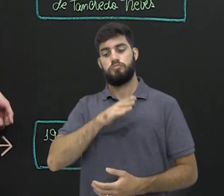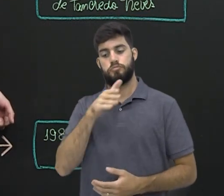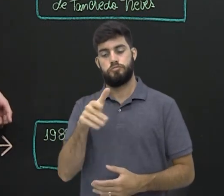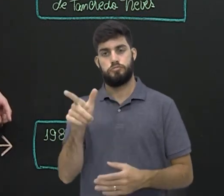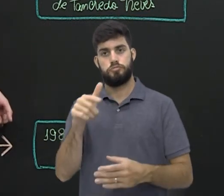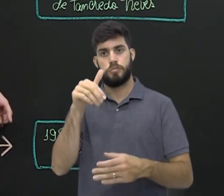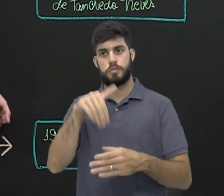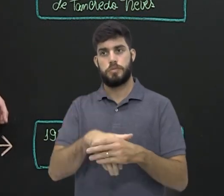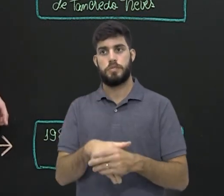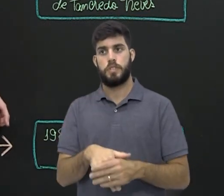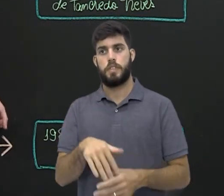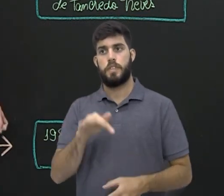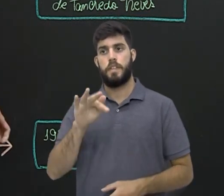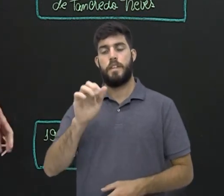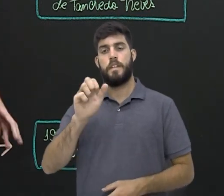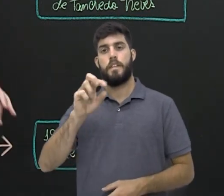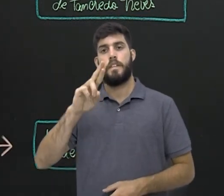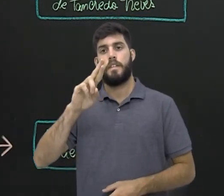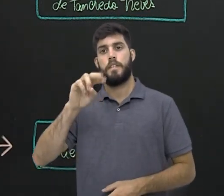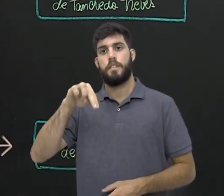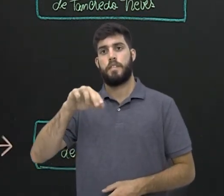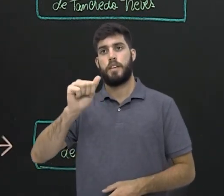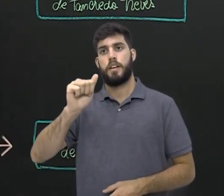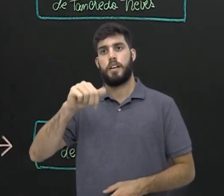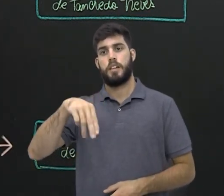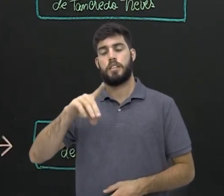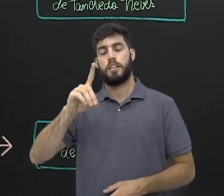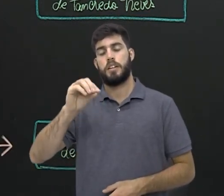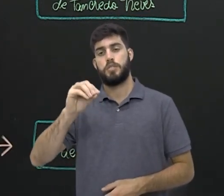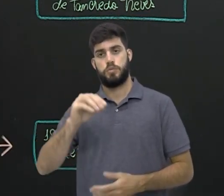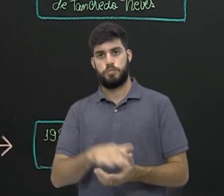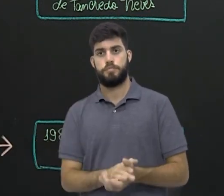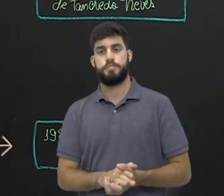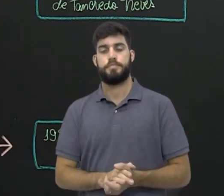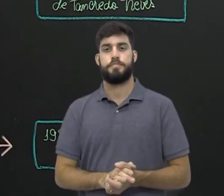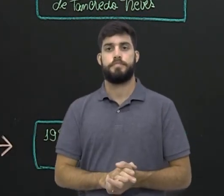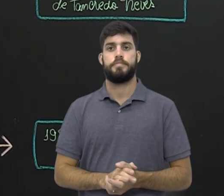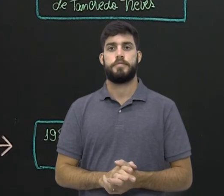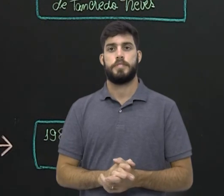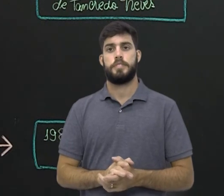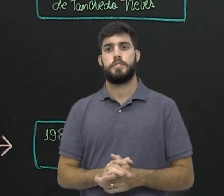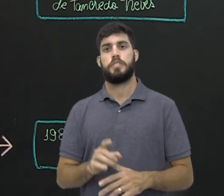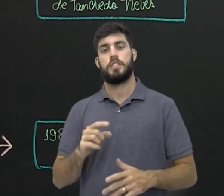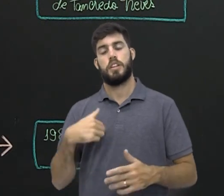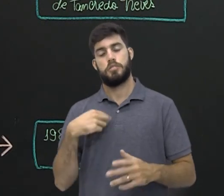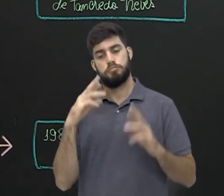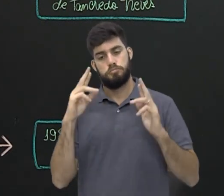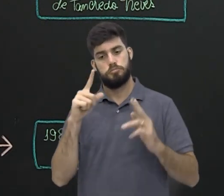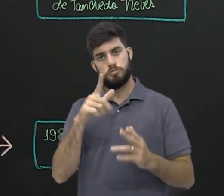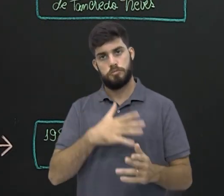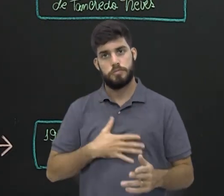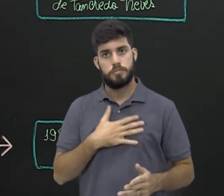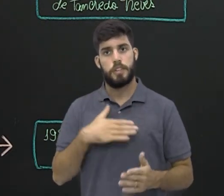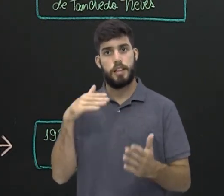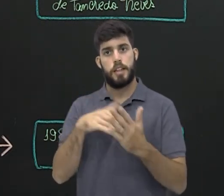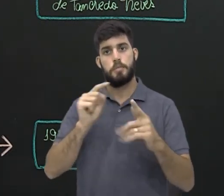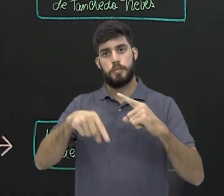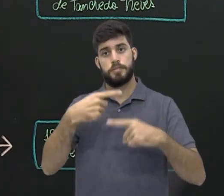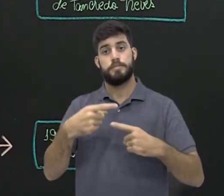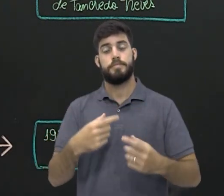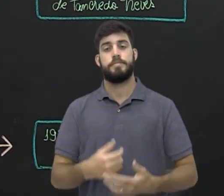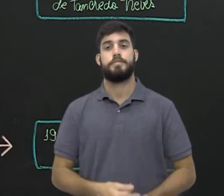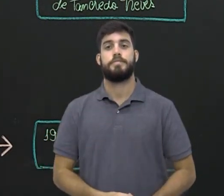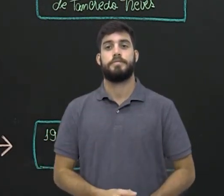elegeram Fernando Collor de Mello. Mas aí já é assunto para um próximo encontro. Espero que vocês tenham gostado. Até uma próxima.